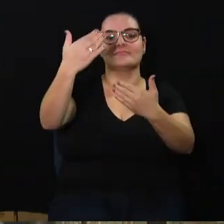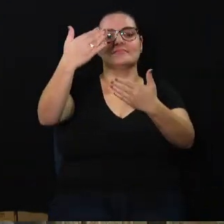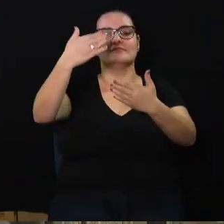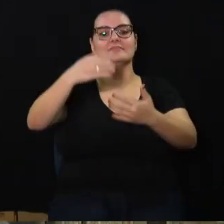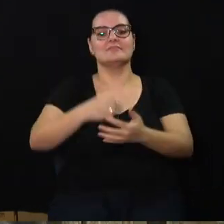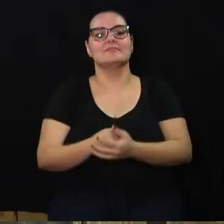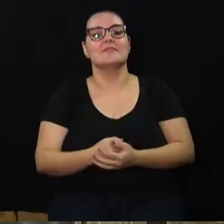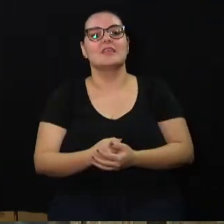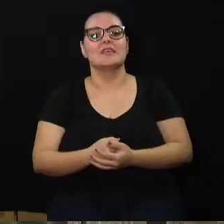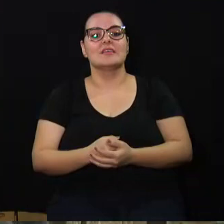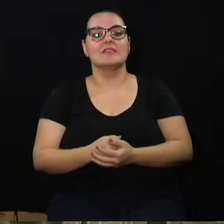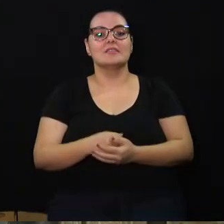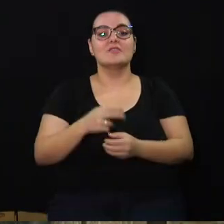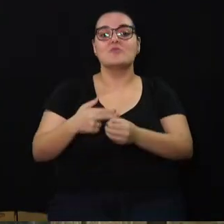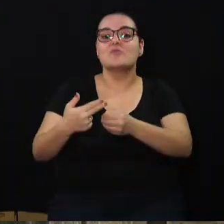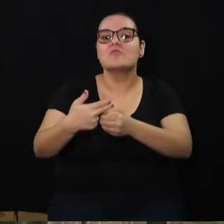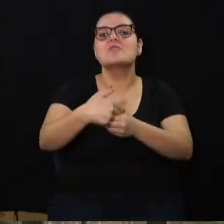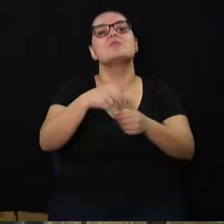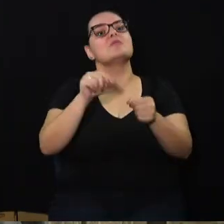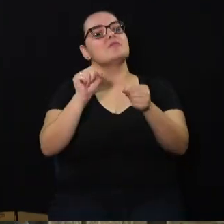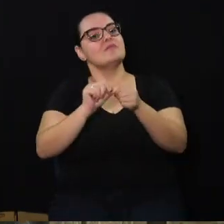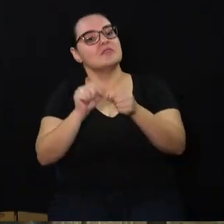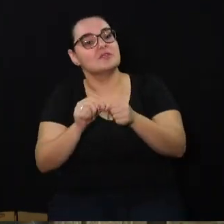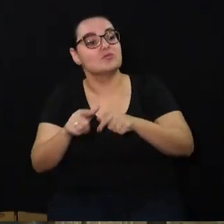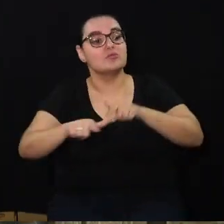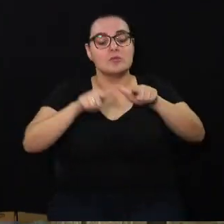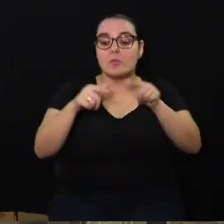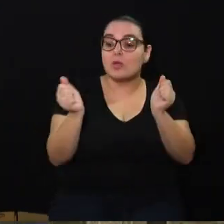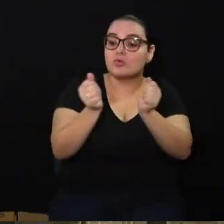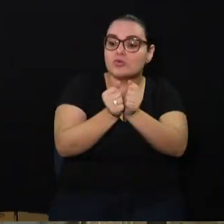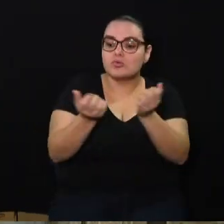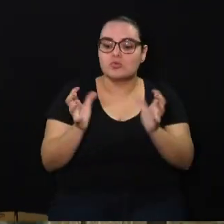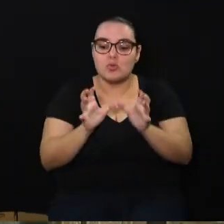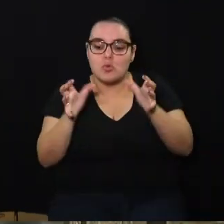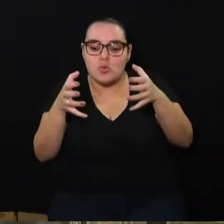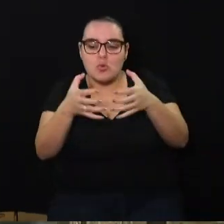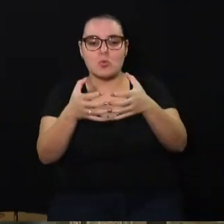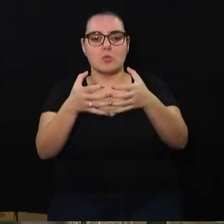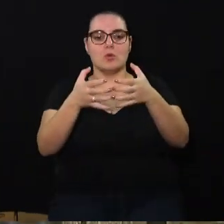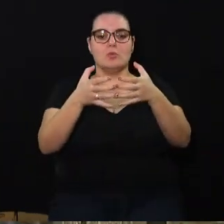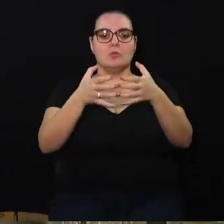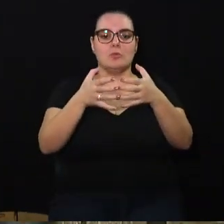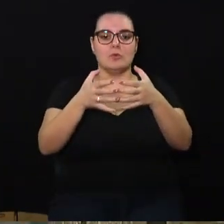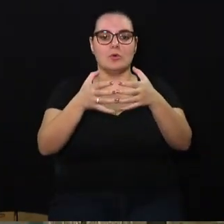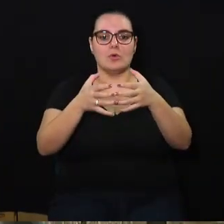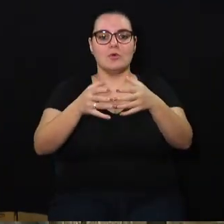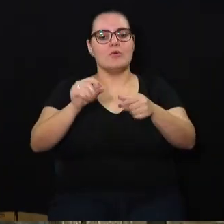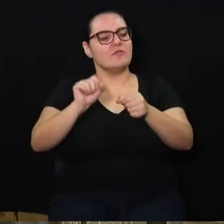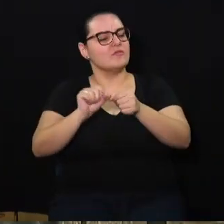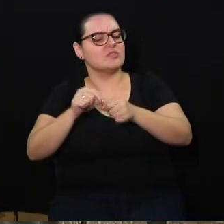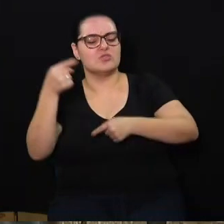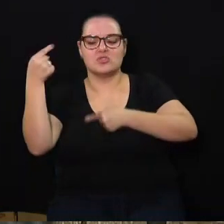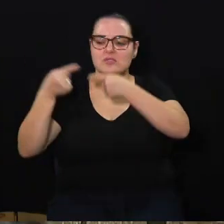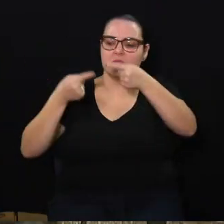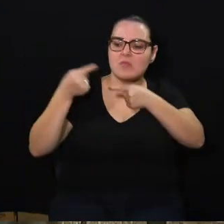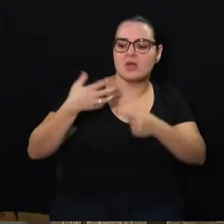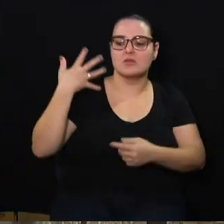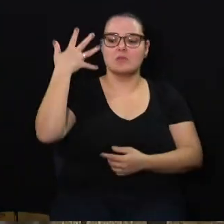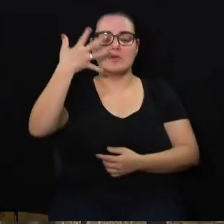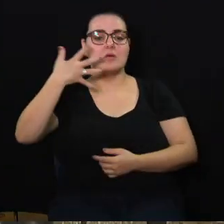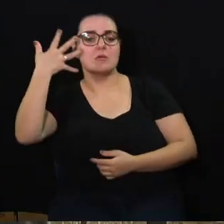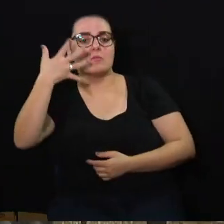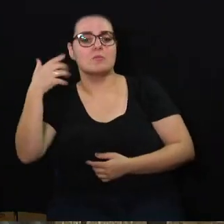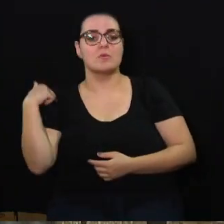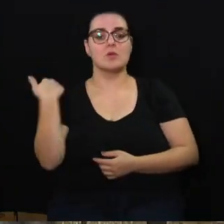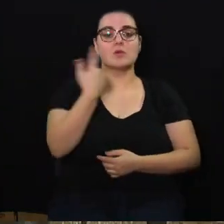foi que vem fazendo um trabalho excepcional junto com esta comissão sempre promovendo esse debate e essas palestras para que nós